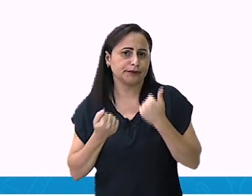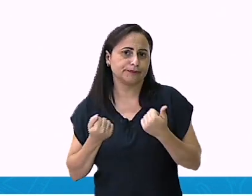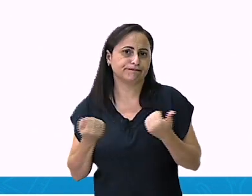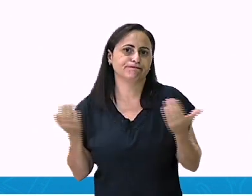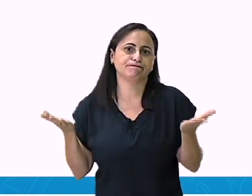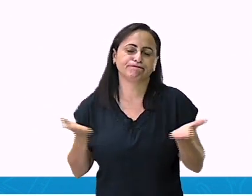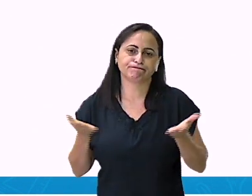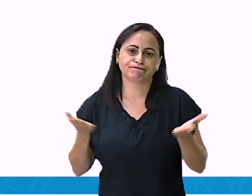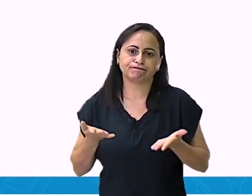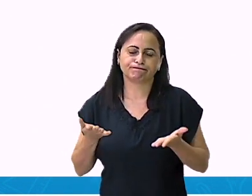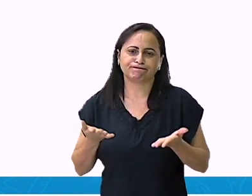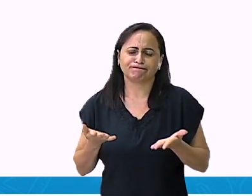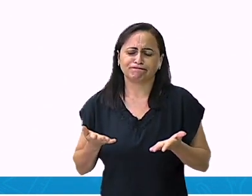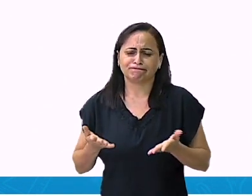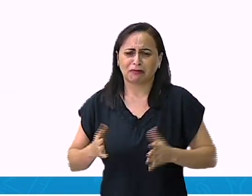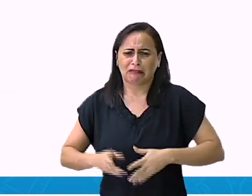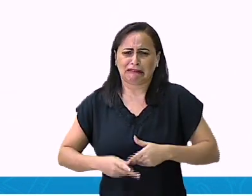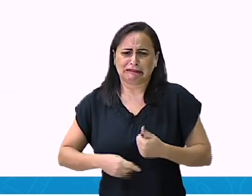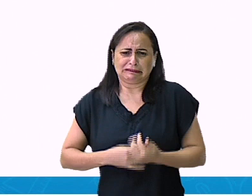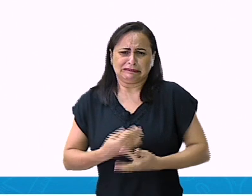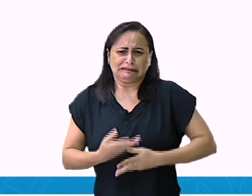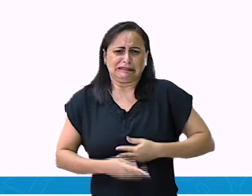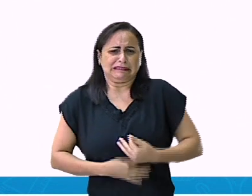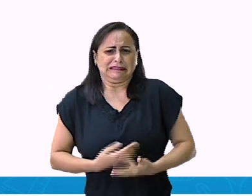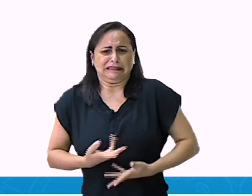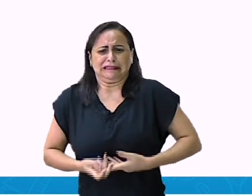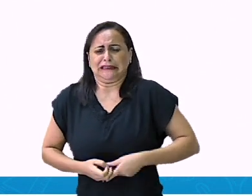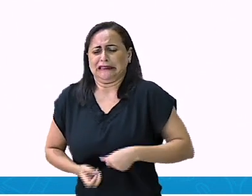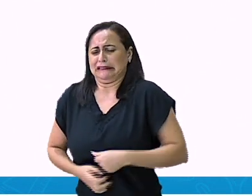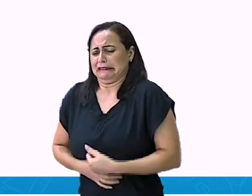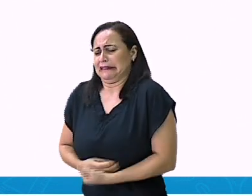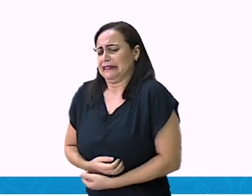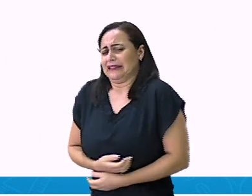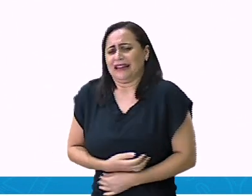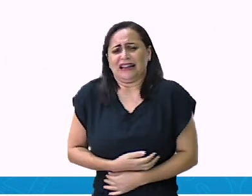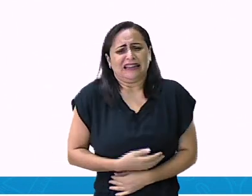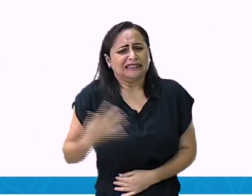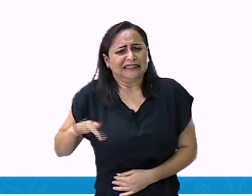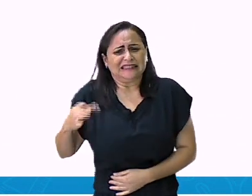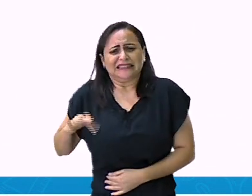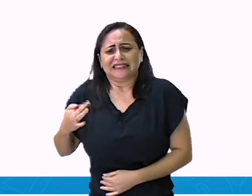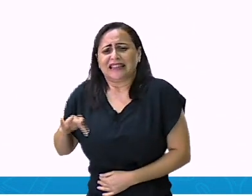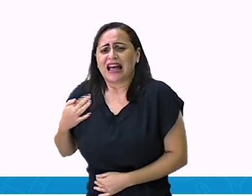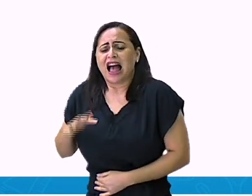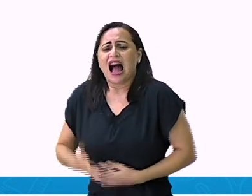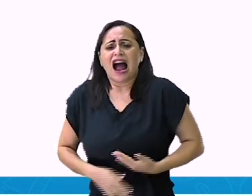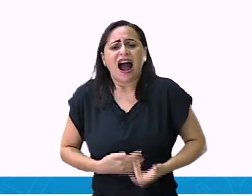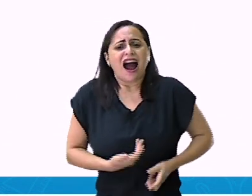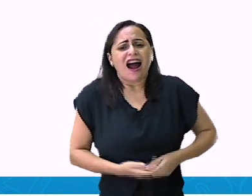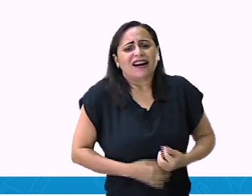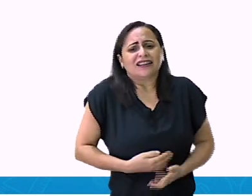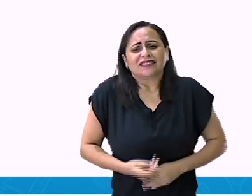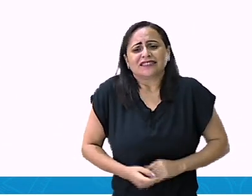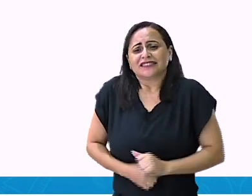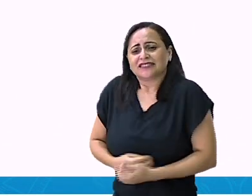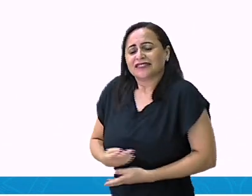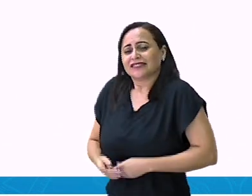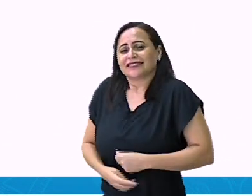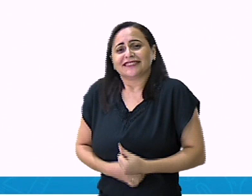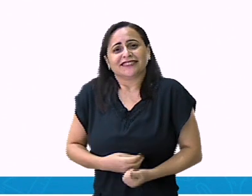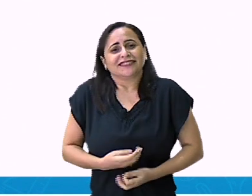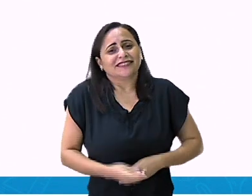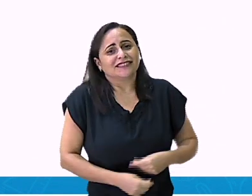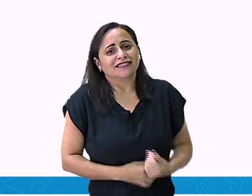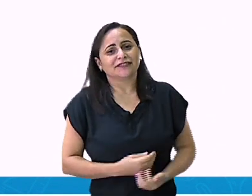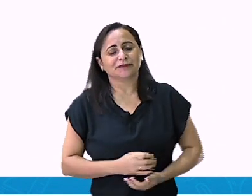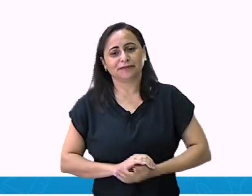não lhe caiu bem. Então, ela começou a passar muito mal, ficou com muita dor de barriga.